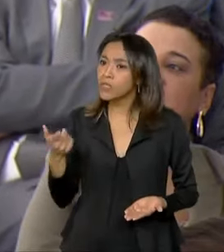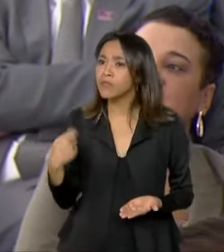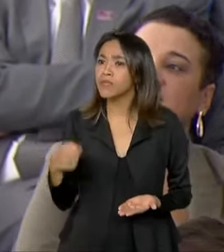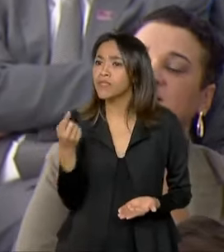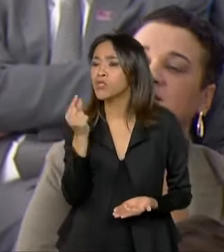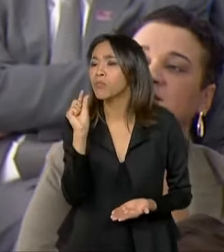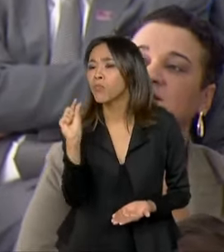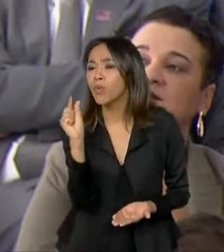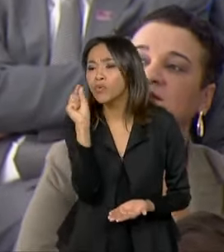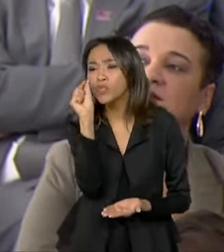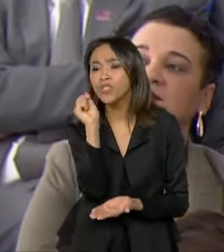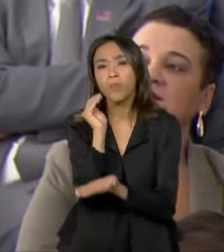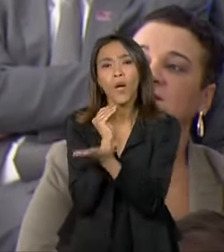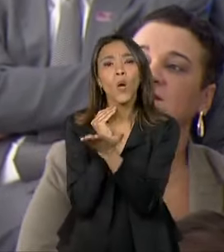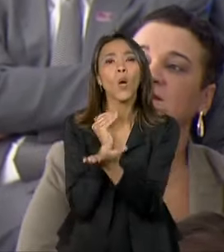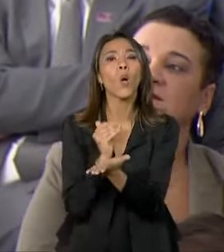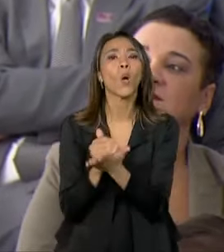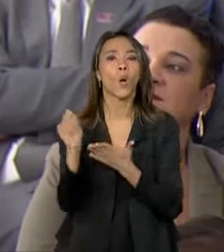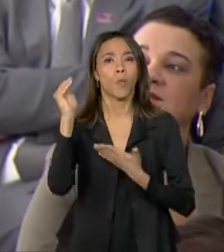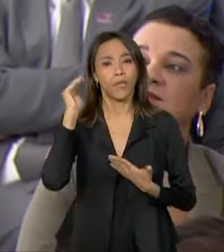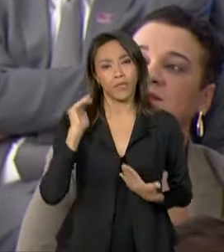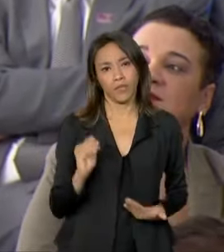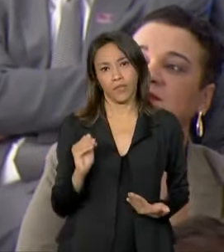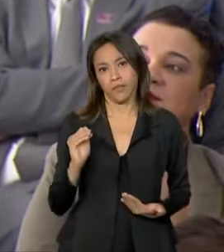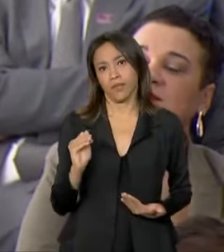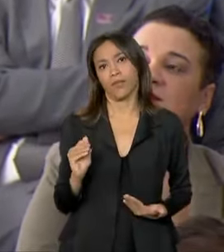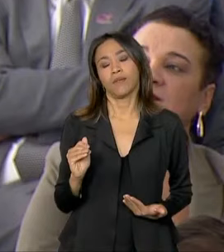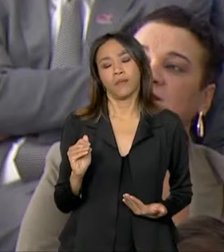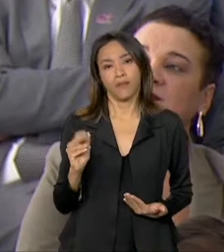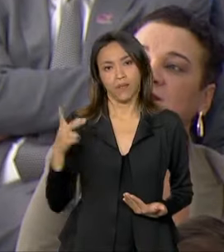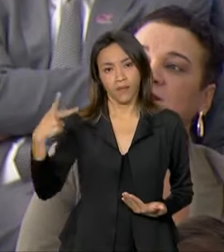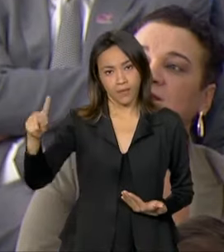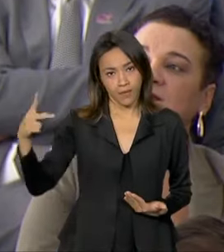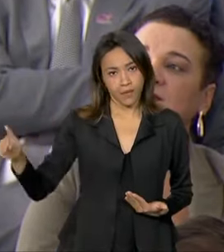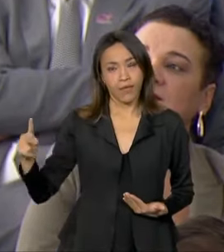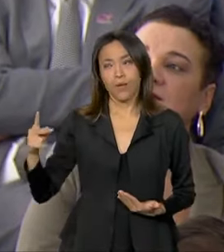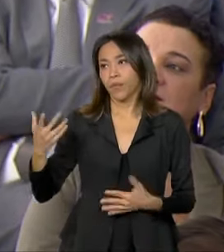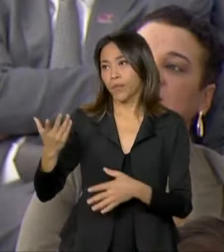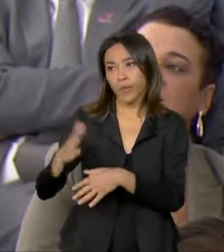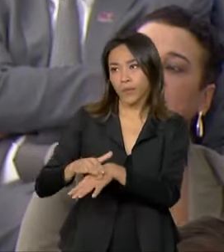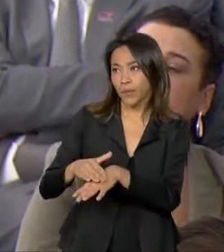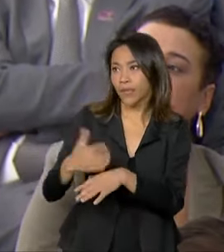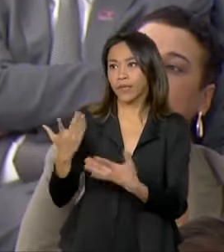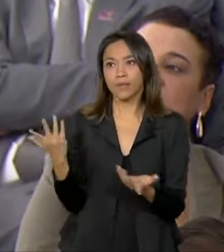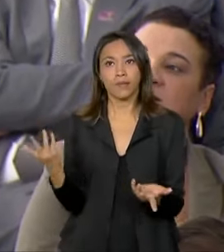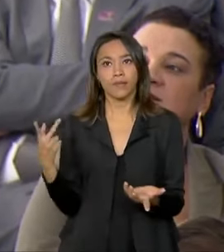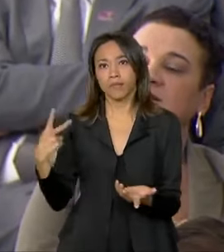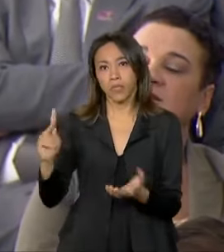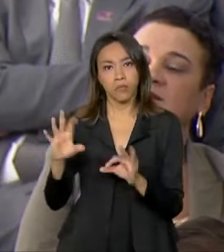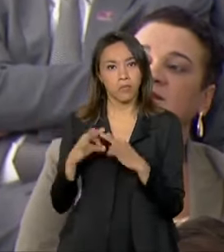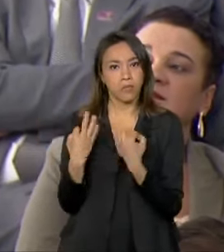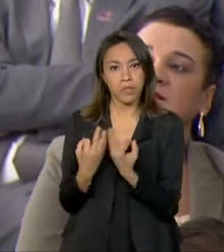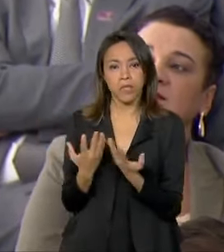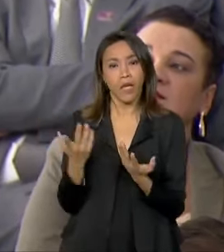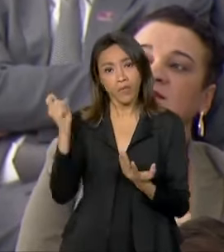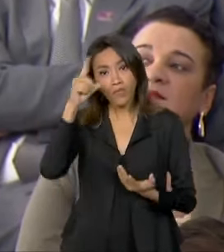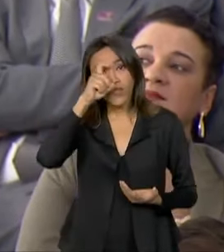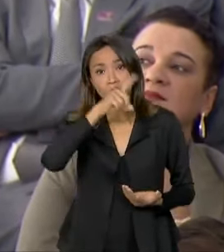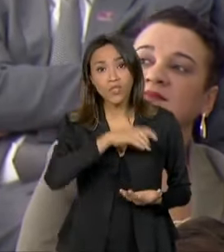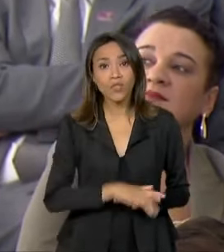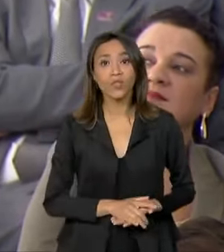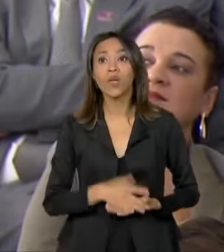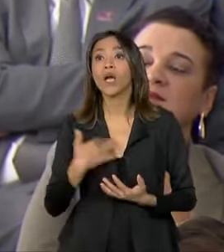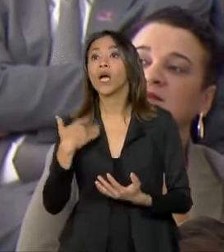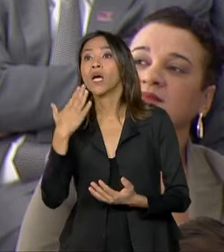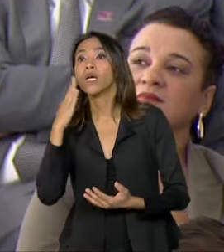começar a curar uma dor qualquer que tem dentro da sua casa. É muito difícil. Não tem banco para